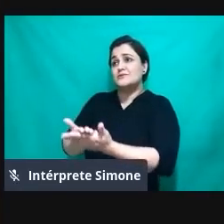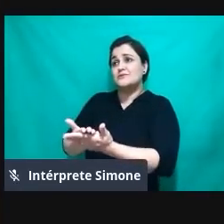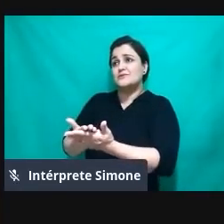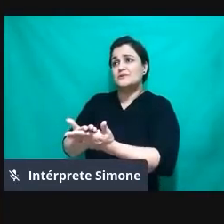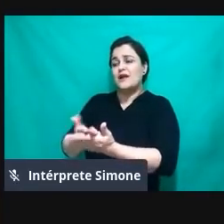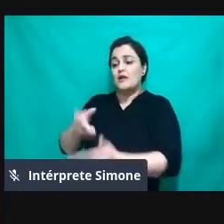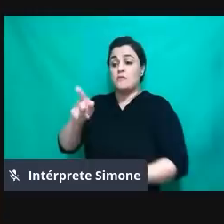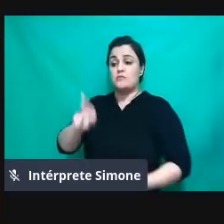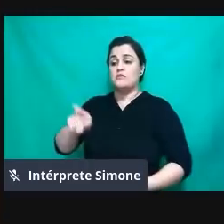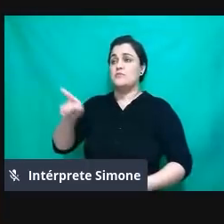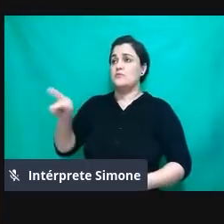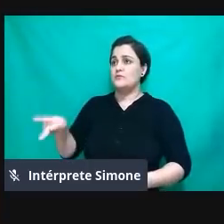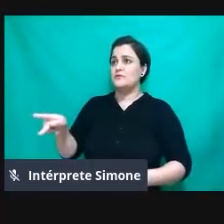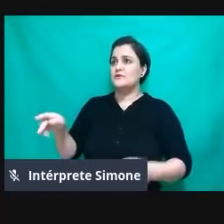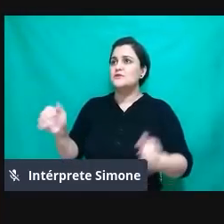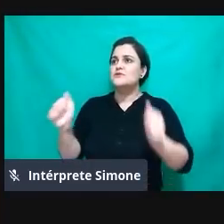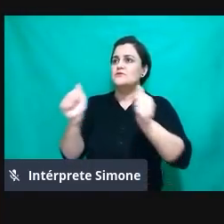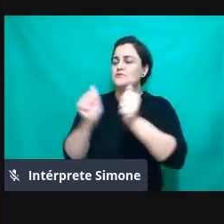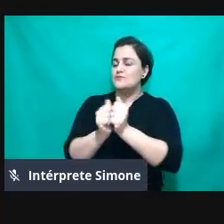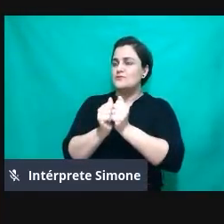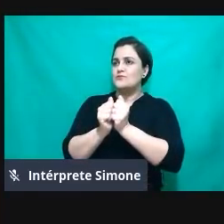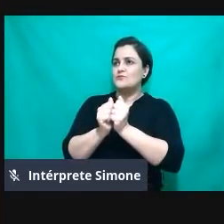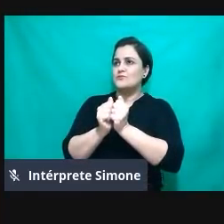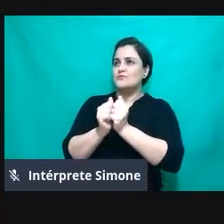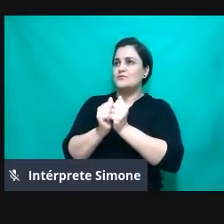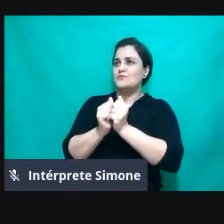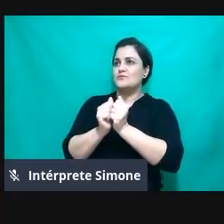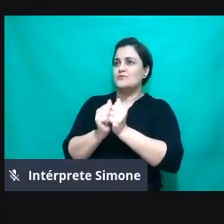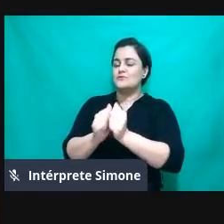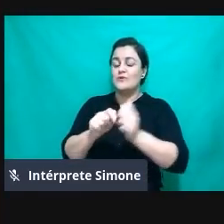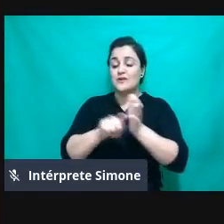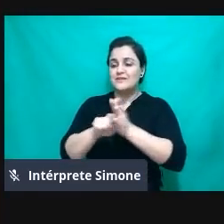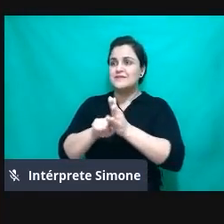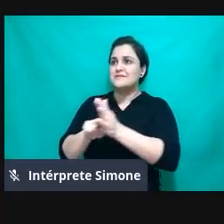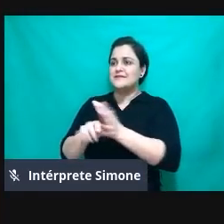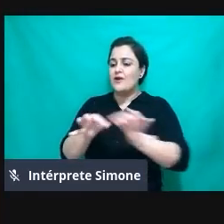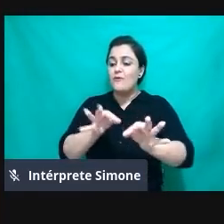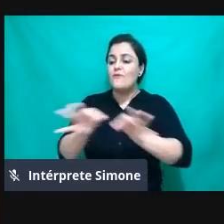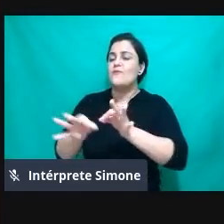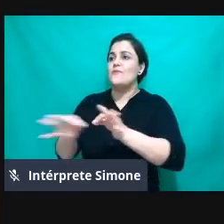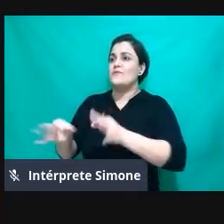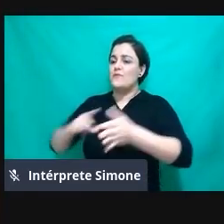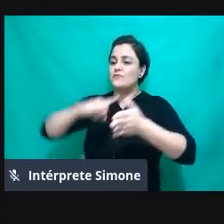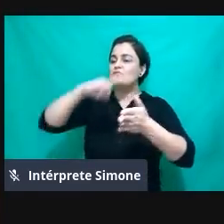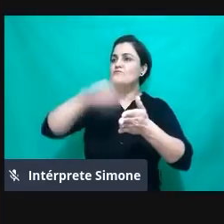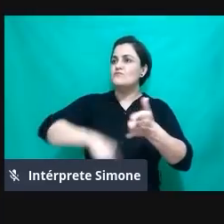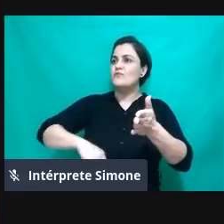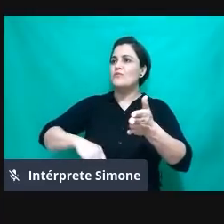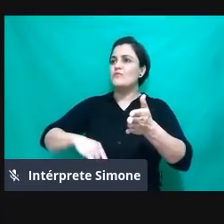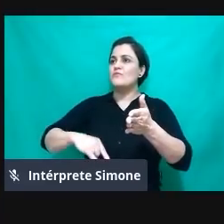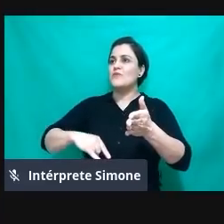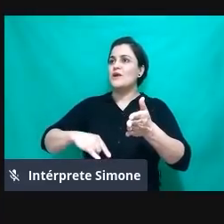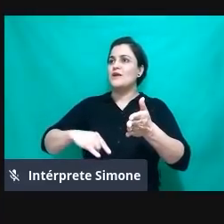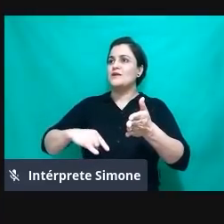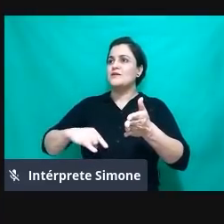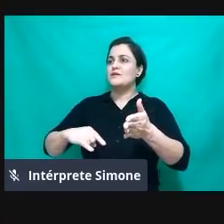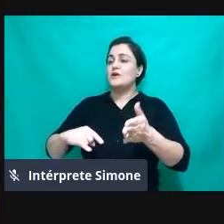temos, o nosso município tem essa tradição de criar esses documentos, de construir esses